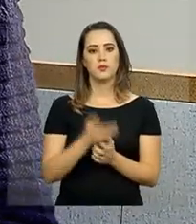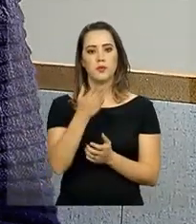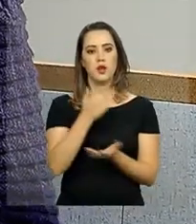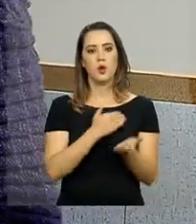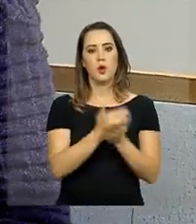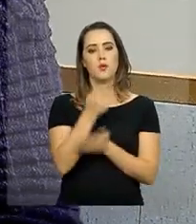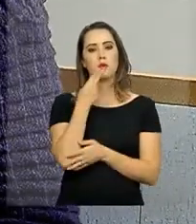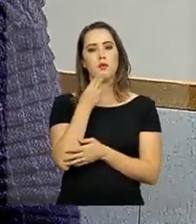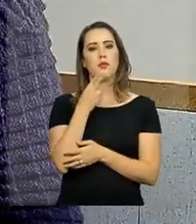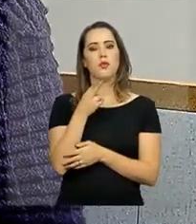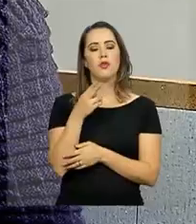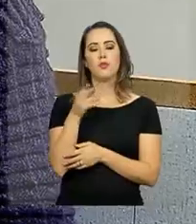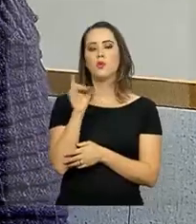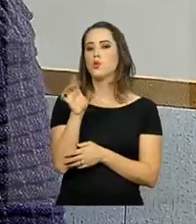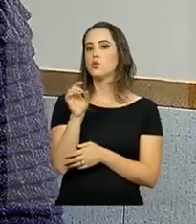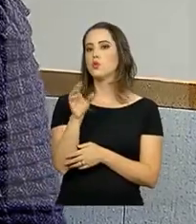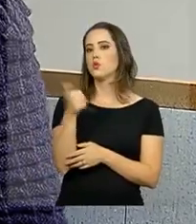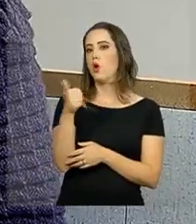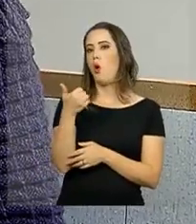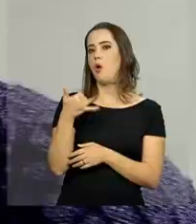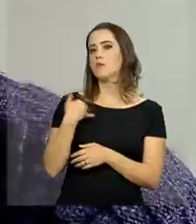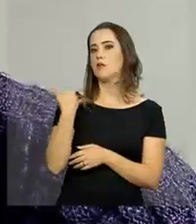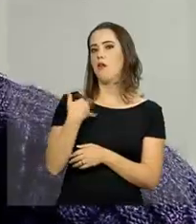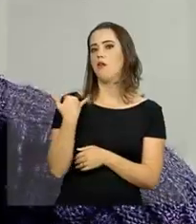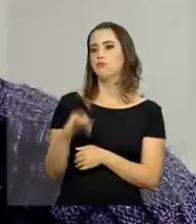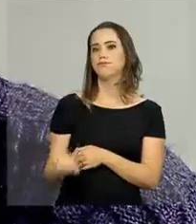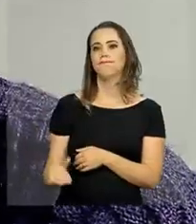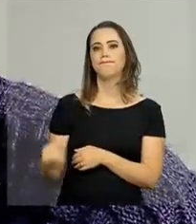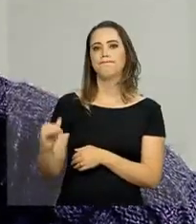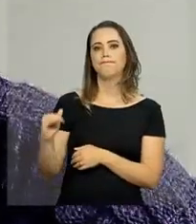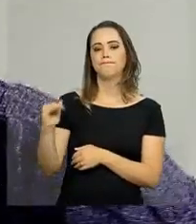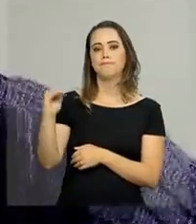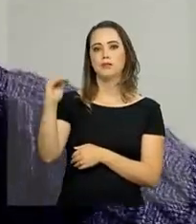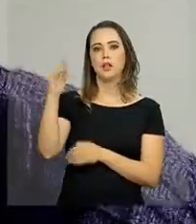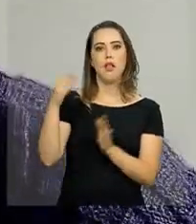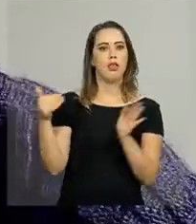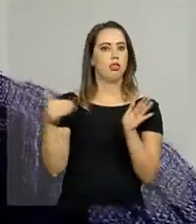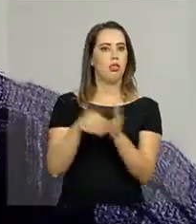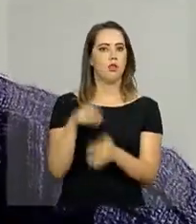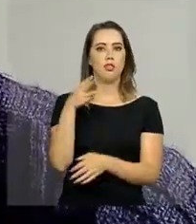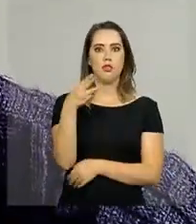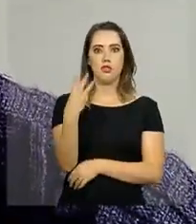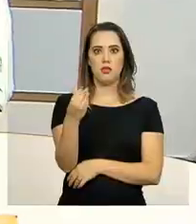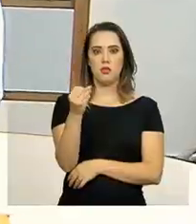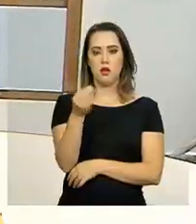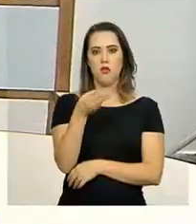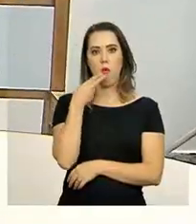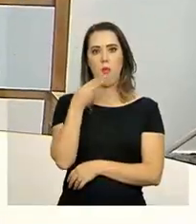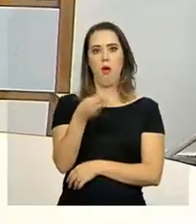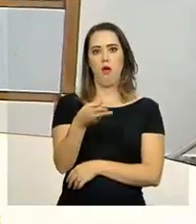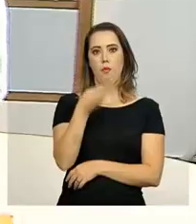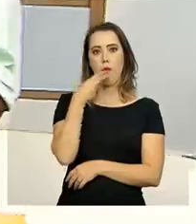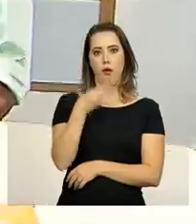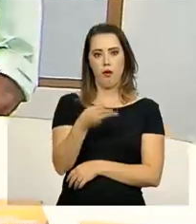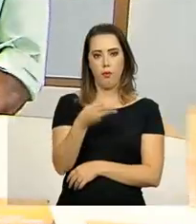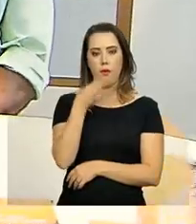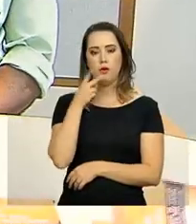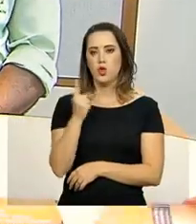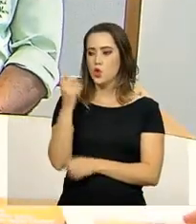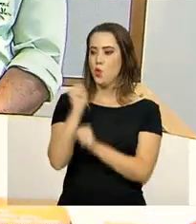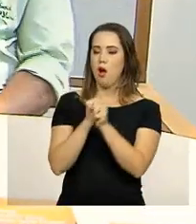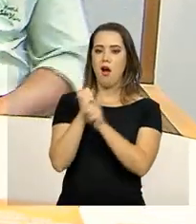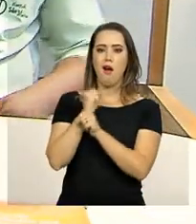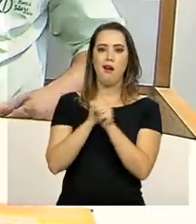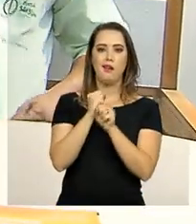começou a fumar quando tinha apenas 11 anos. Antes, fumava até 30 cigarros por dia. Em pouco menos de um